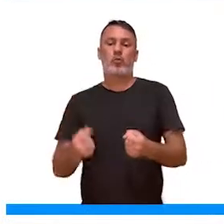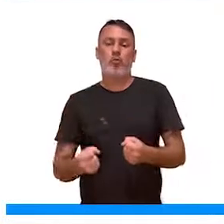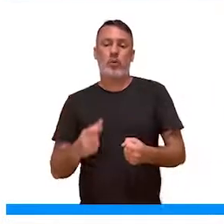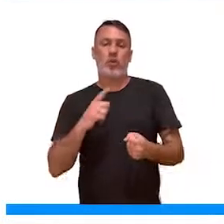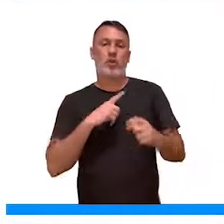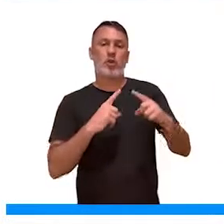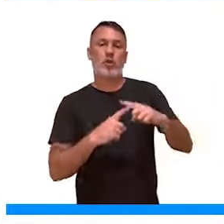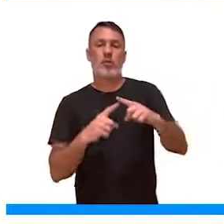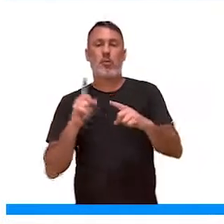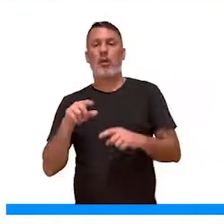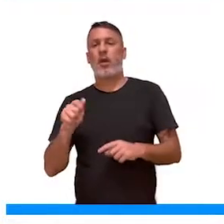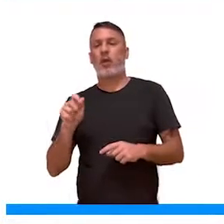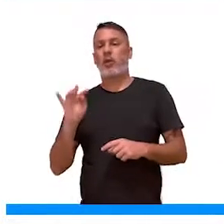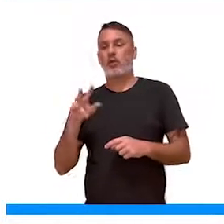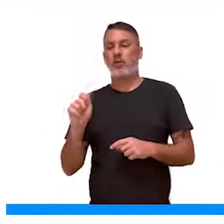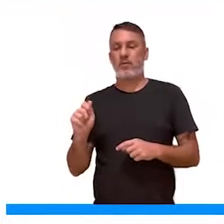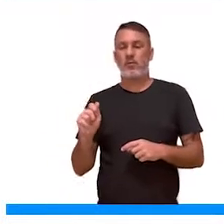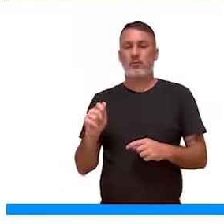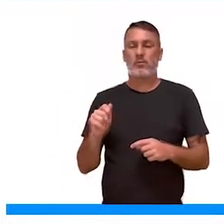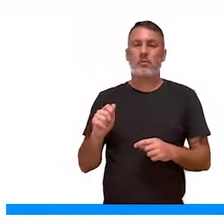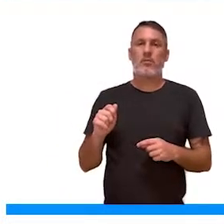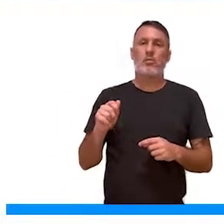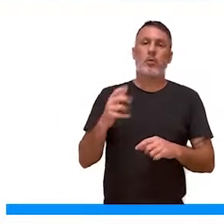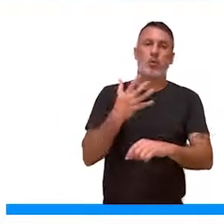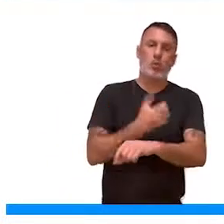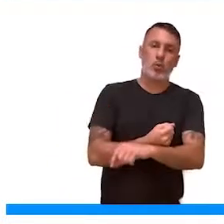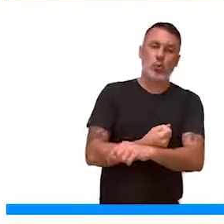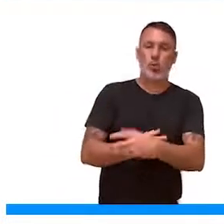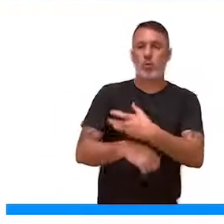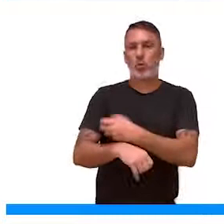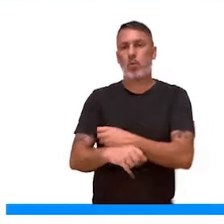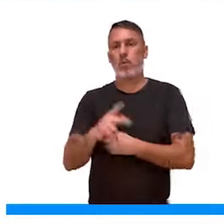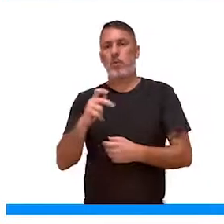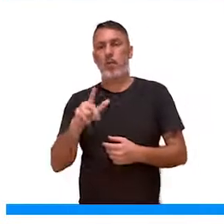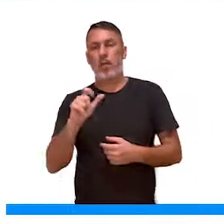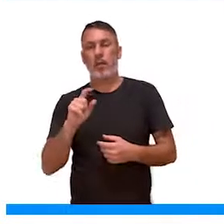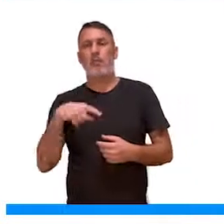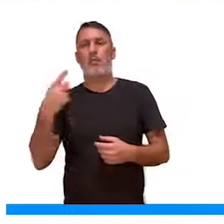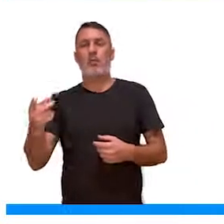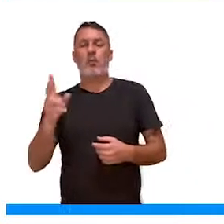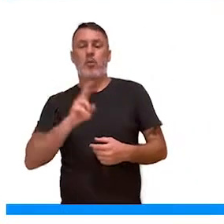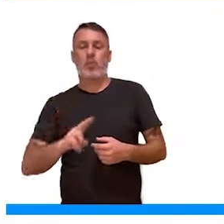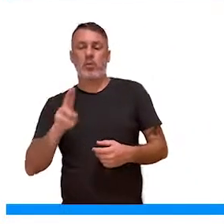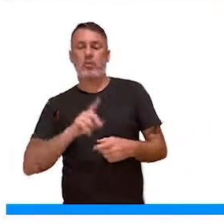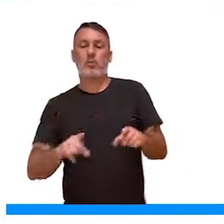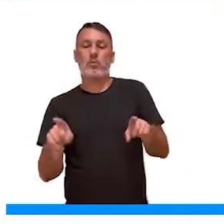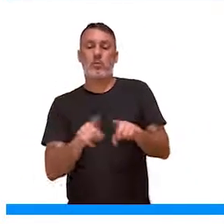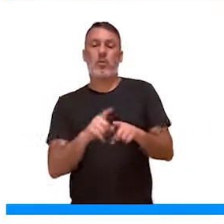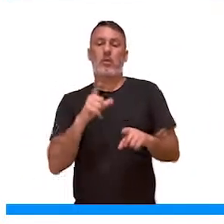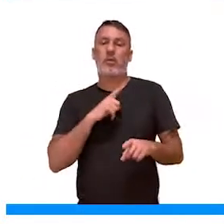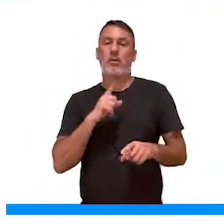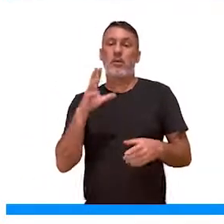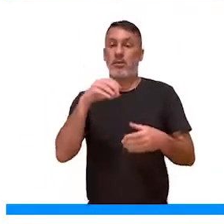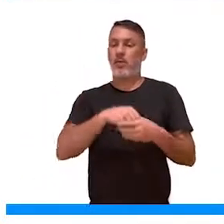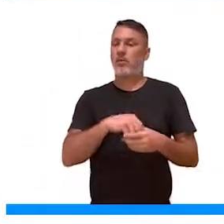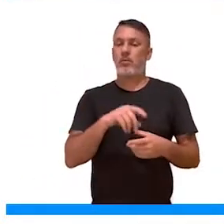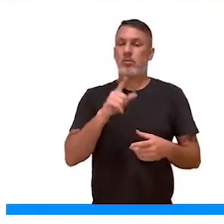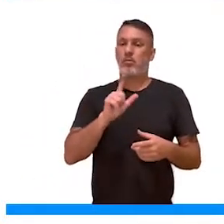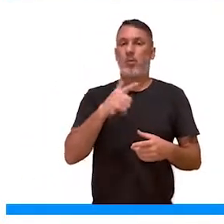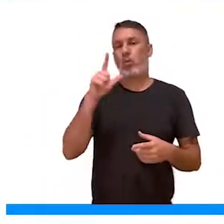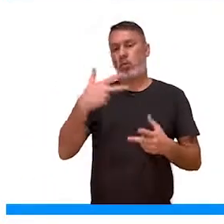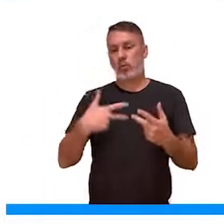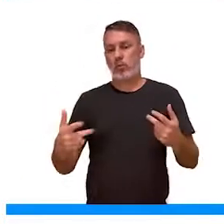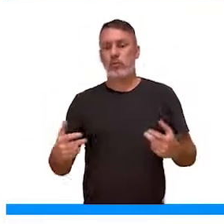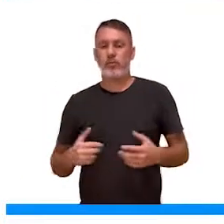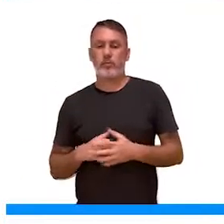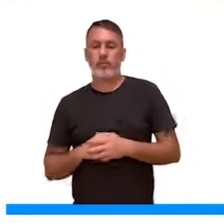ele tem uma infestação ativa. Ele entra pela pele, ele tem a capacidade de entrar por ela e não é através da